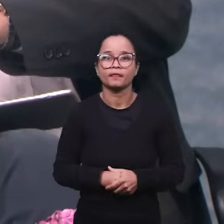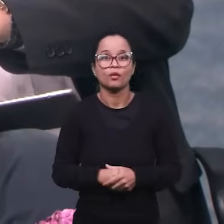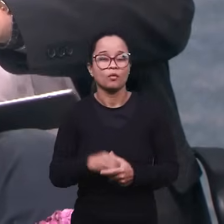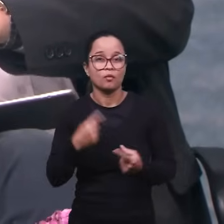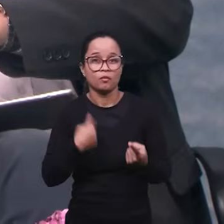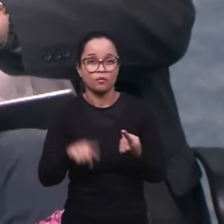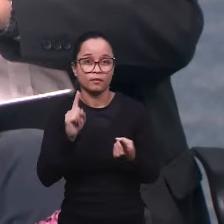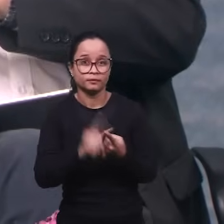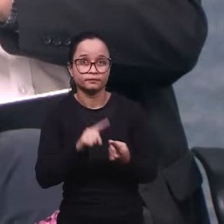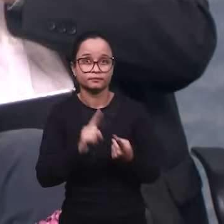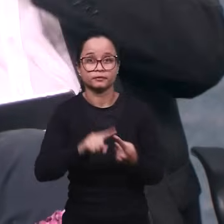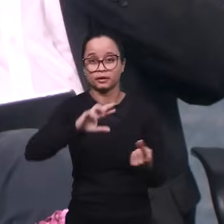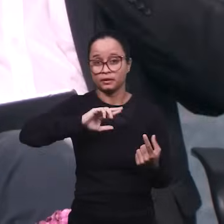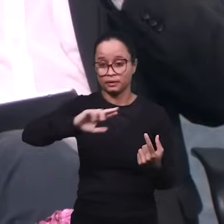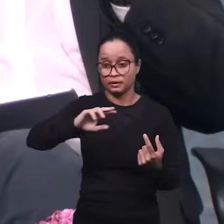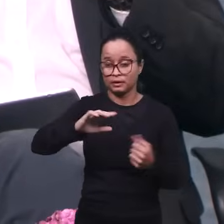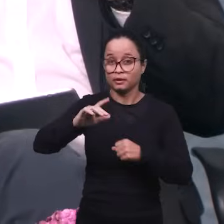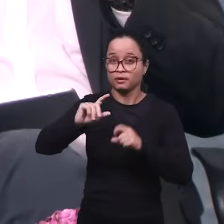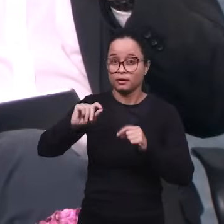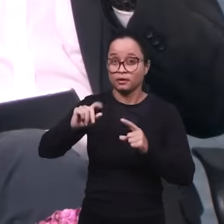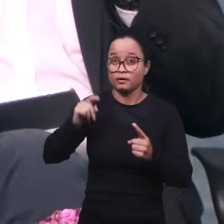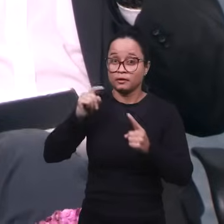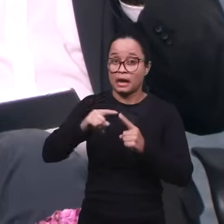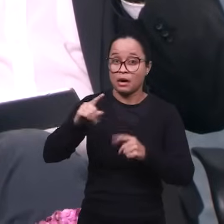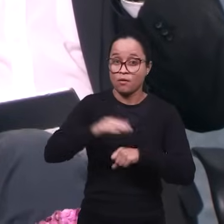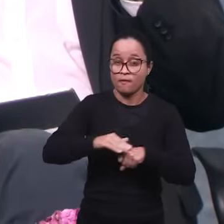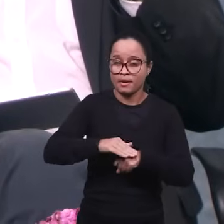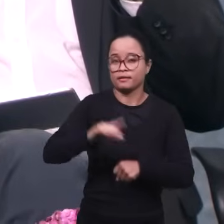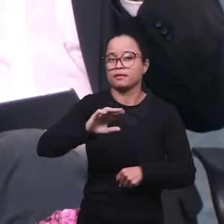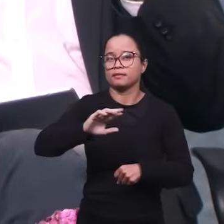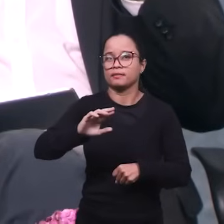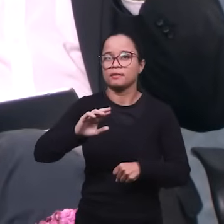objeto da nossa conversa aqui,